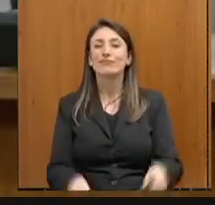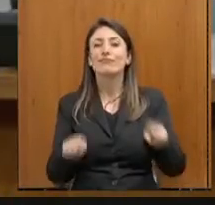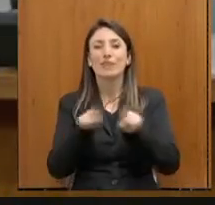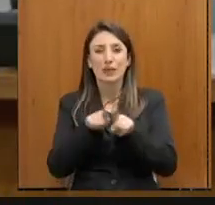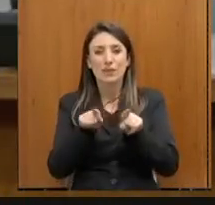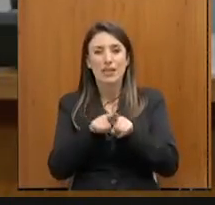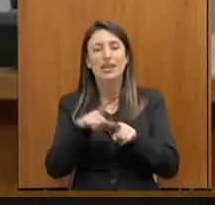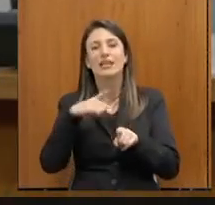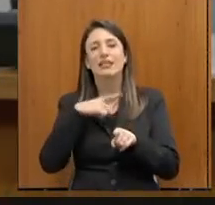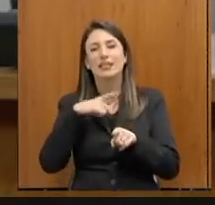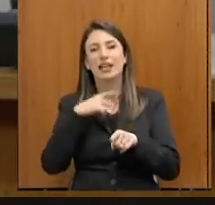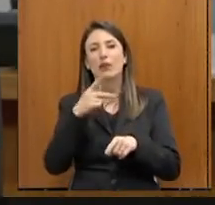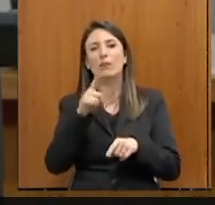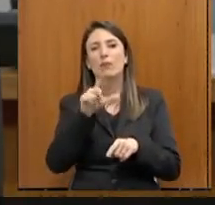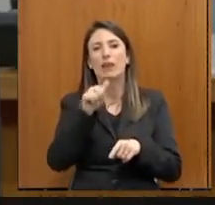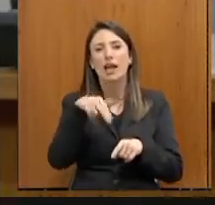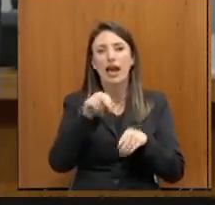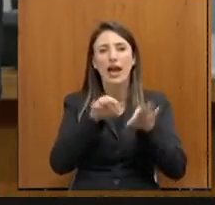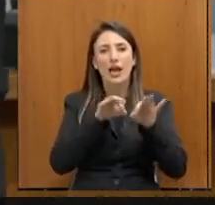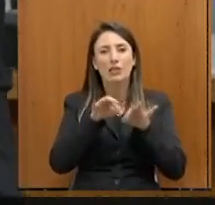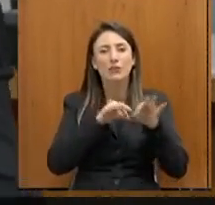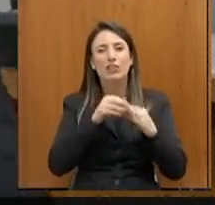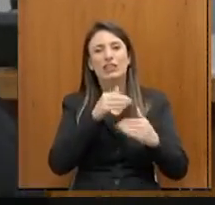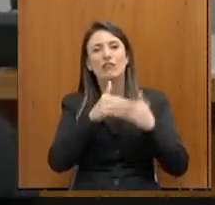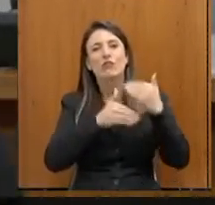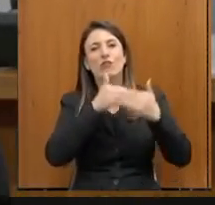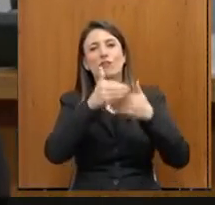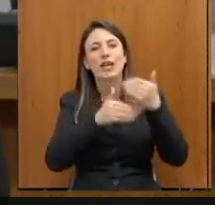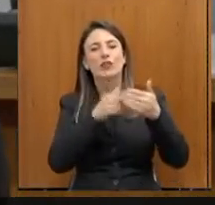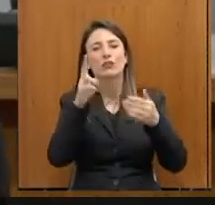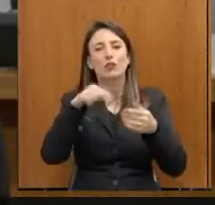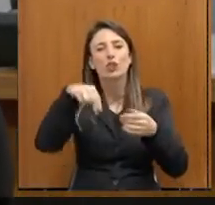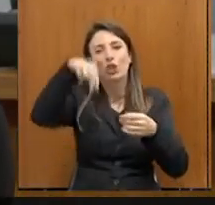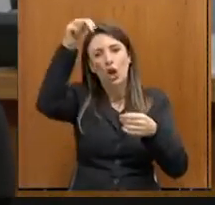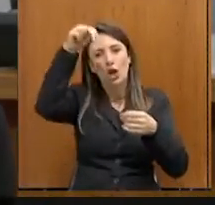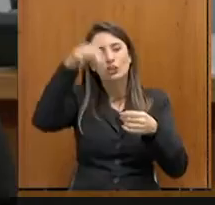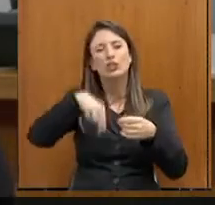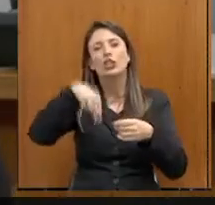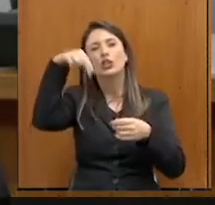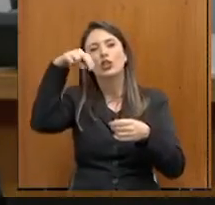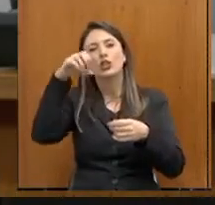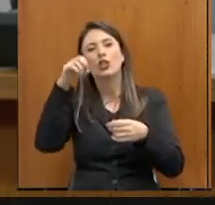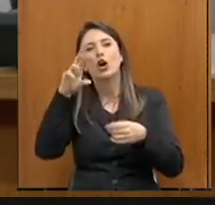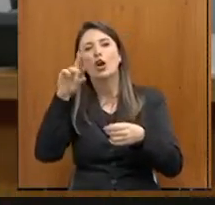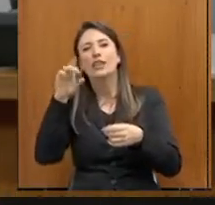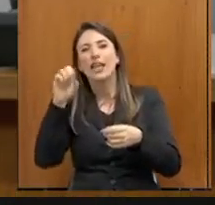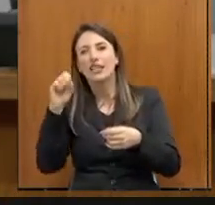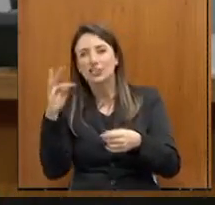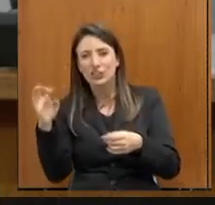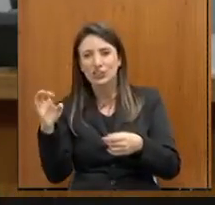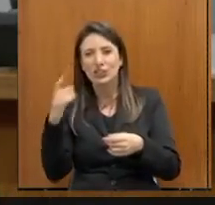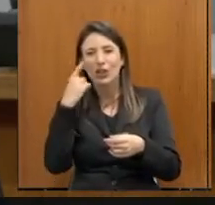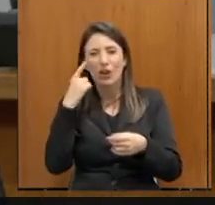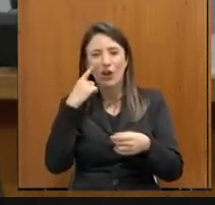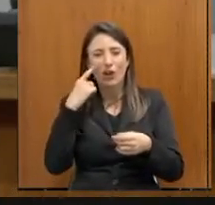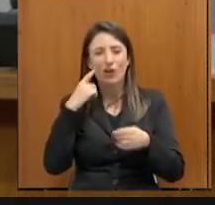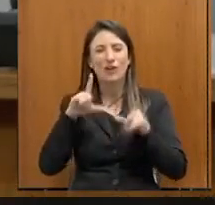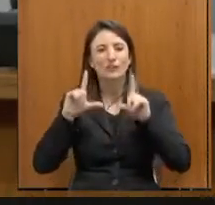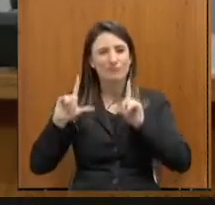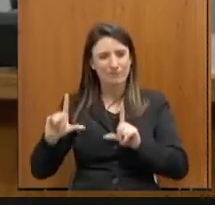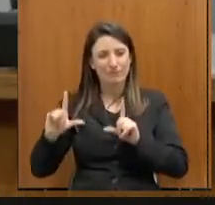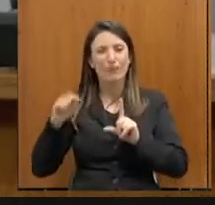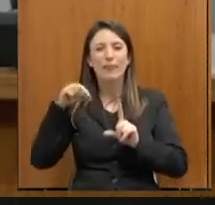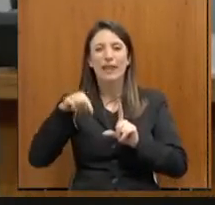nosso plano de desenvolvimento do Norte e Nordeste para quem está nos assistindo agora este plano de